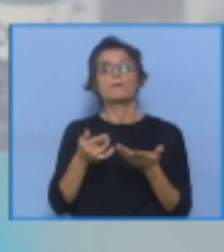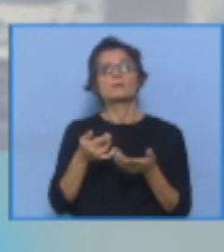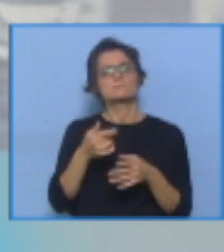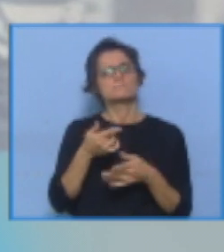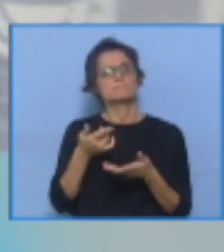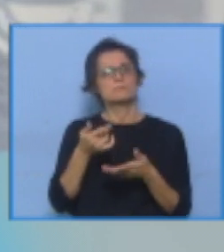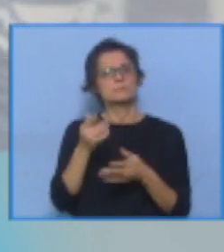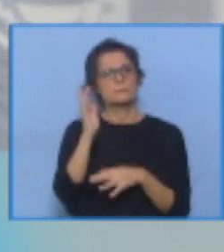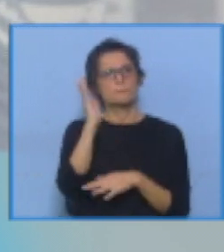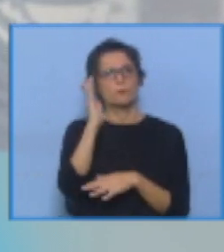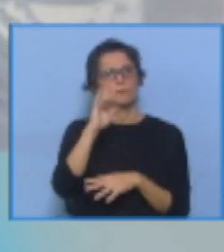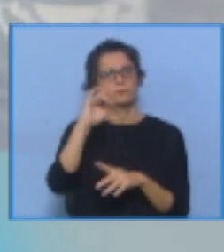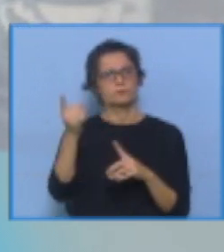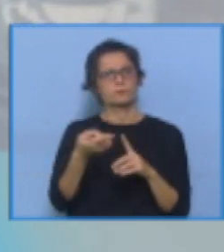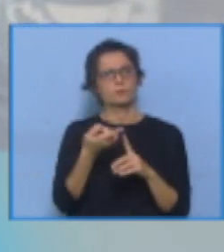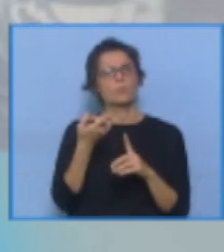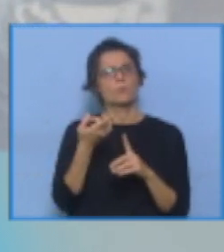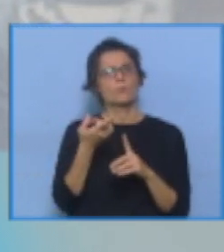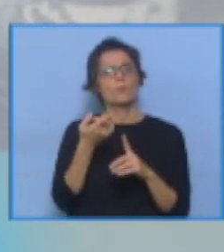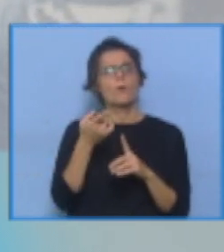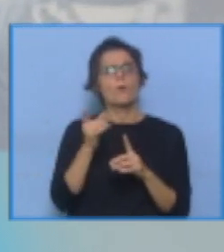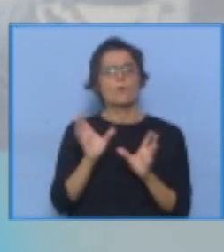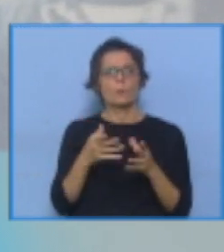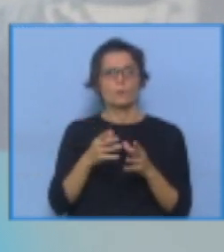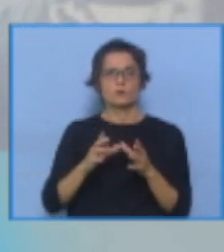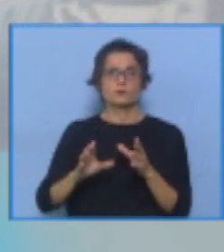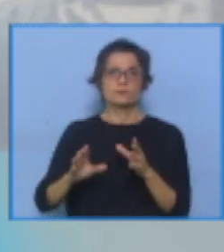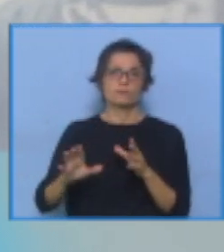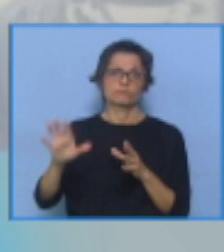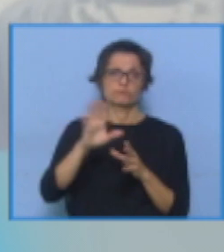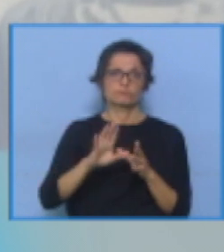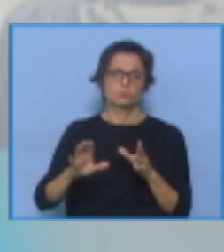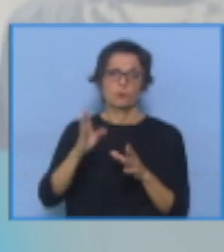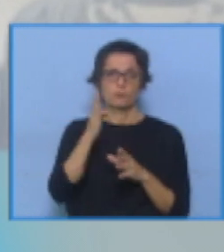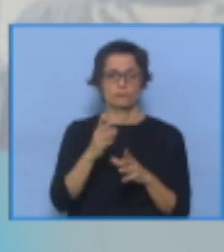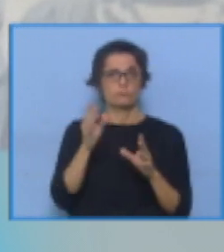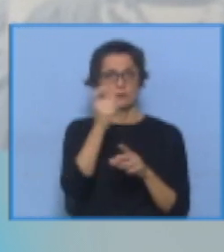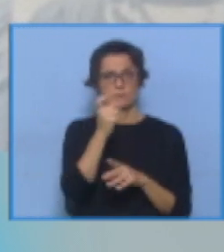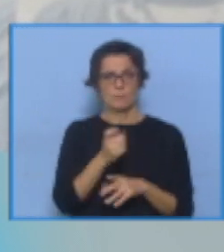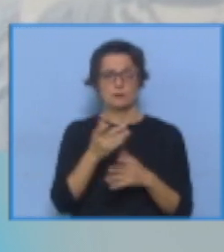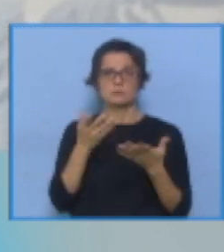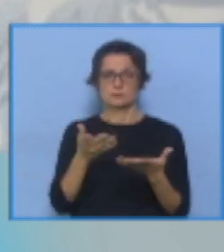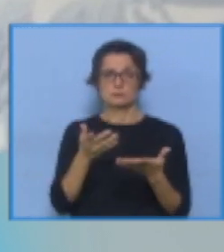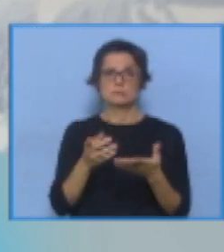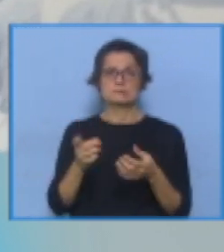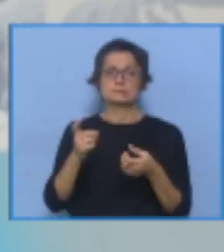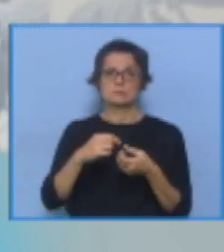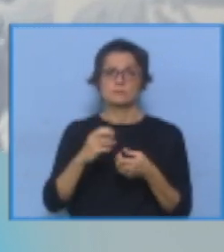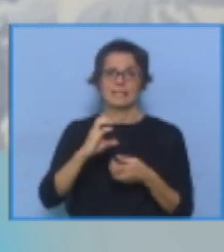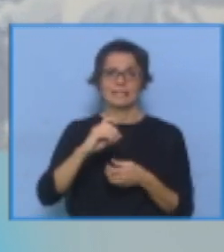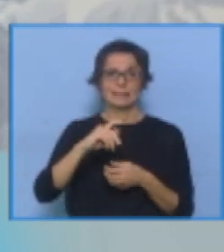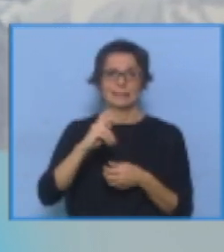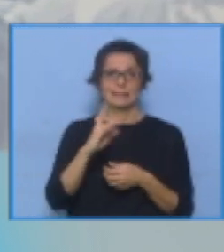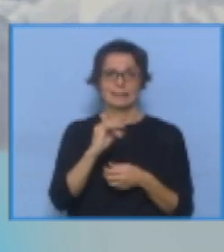a Conferência Anual da Comissão Nacional de Justiça e Paz, que desta vez se junta à Caritas Portuguesa para olhar o